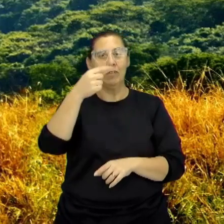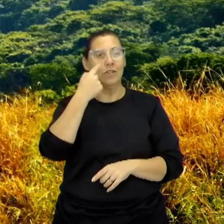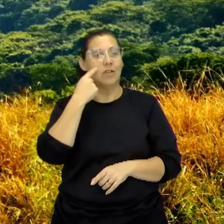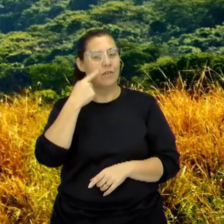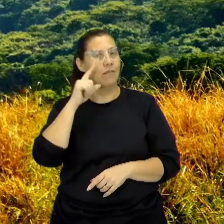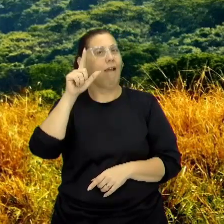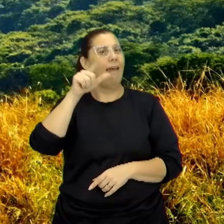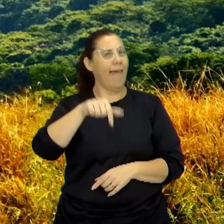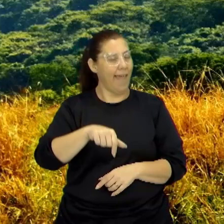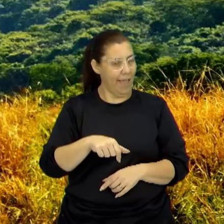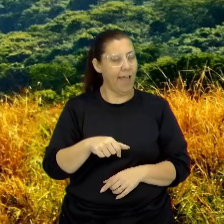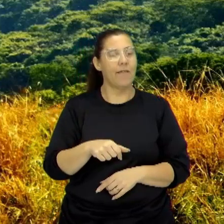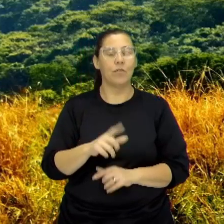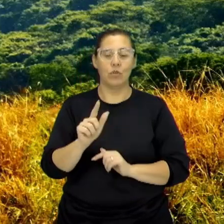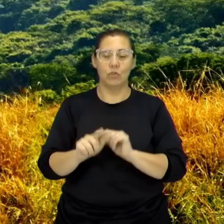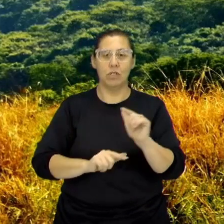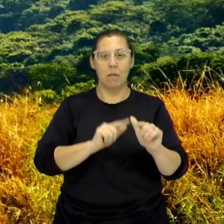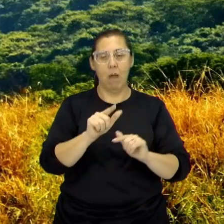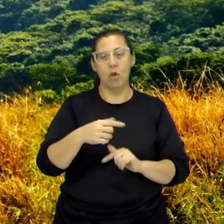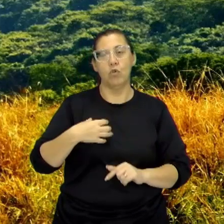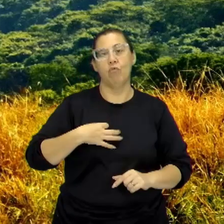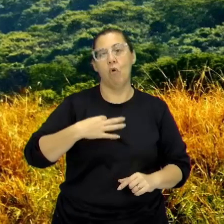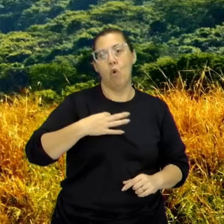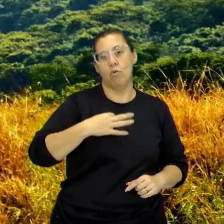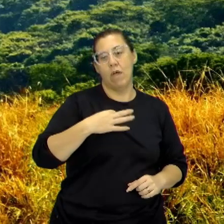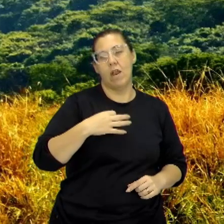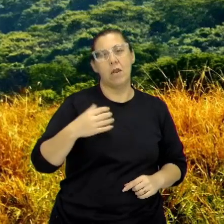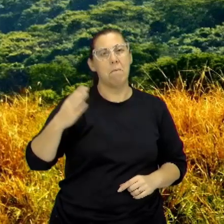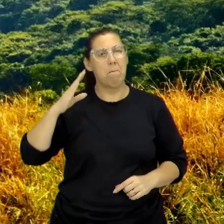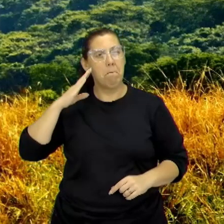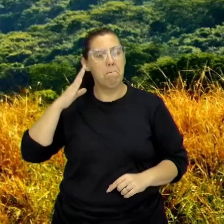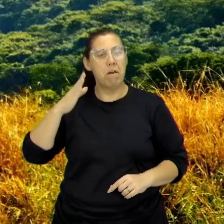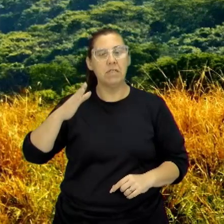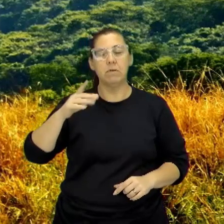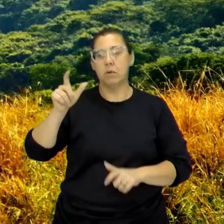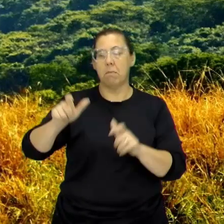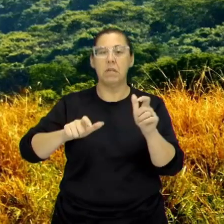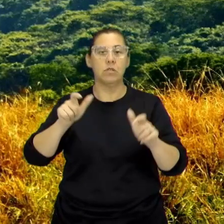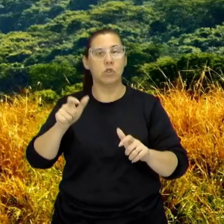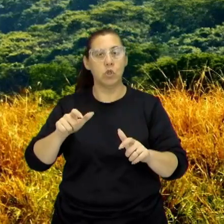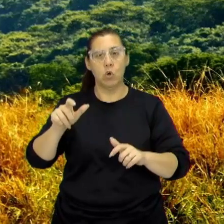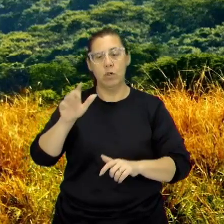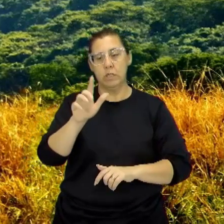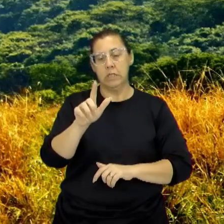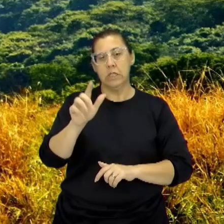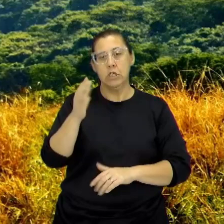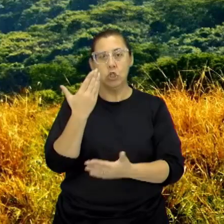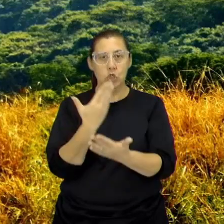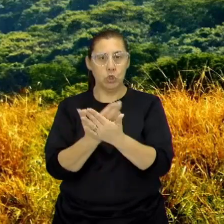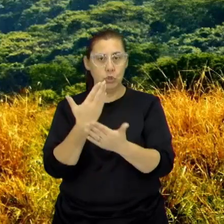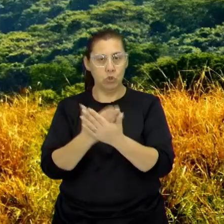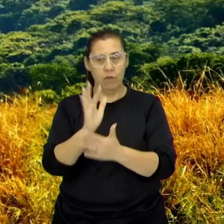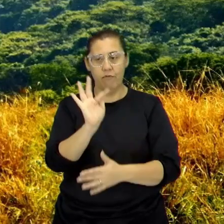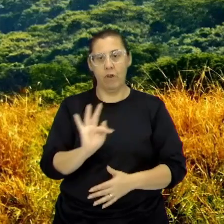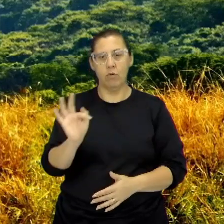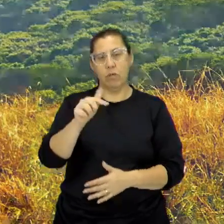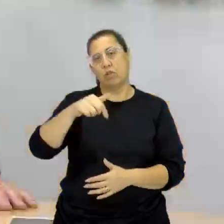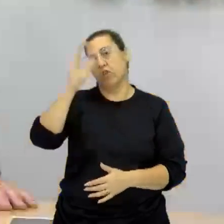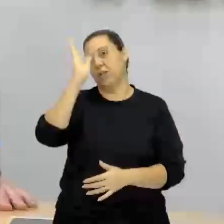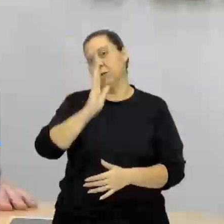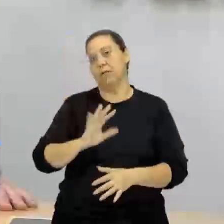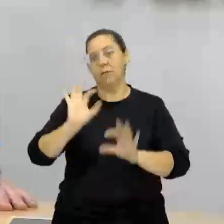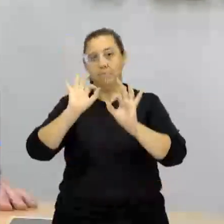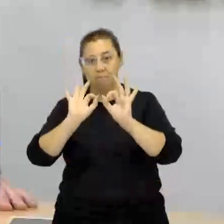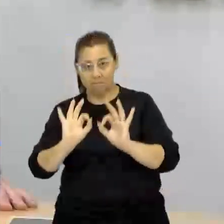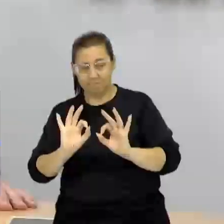também faz parte aí do trabalho de voluntariado aí, principalmente de universitários aí, das universidades federais do Brasil. Certo,